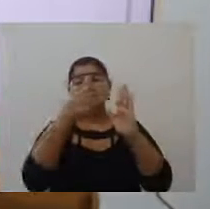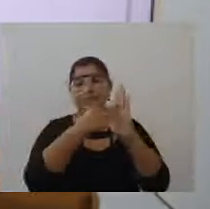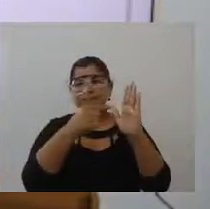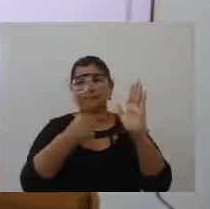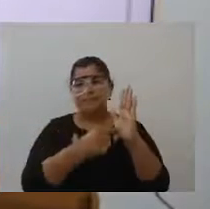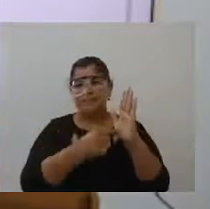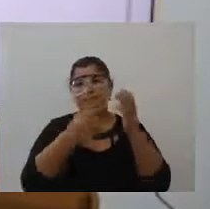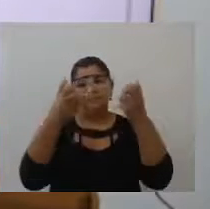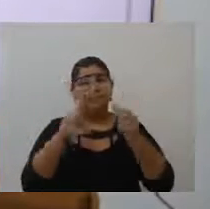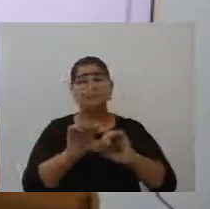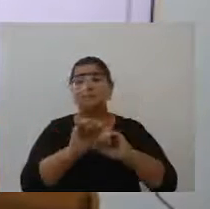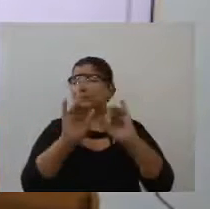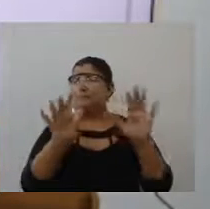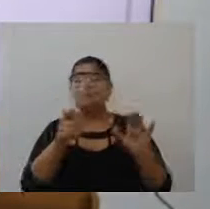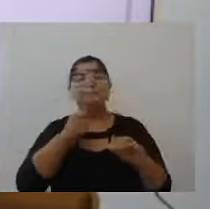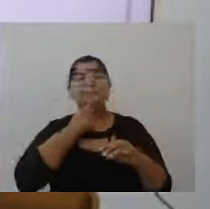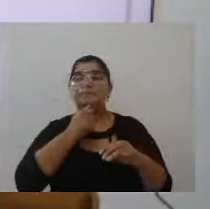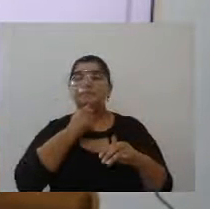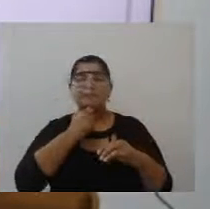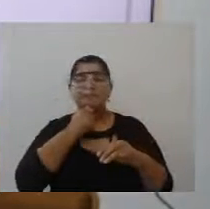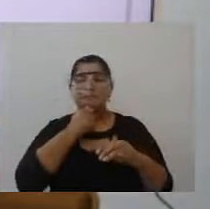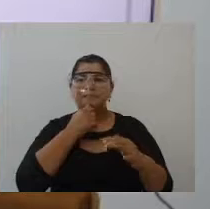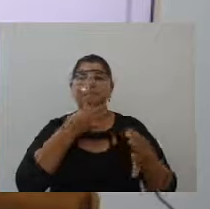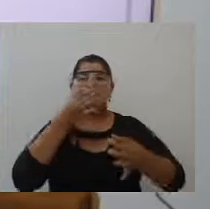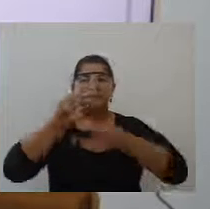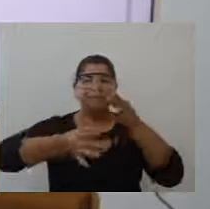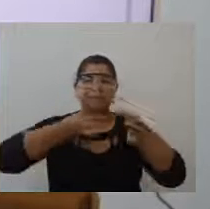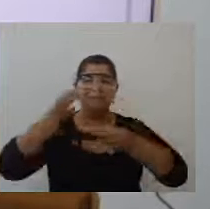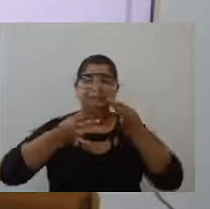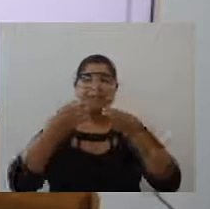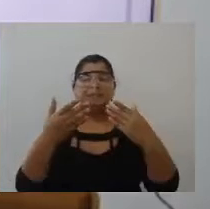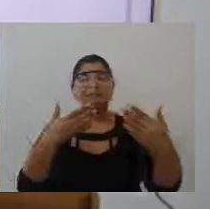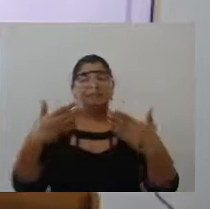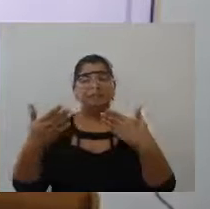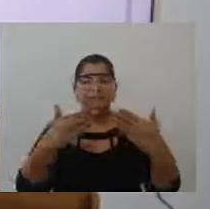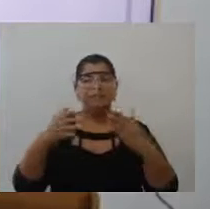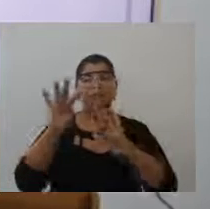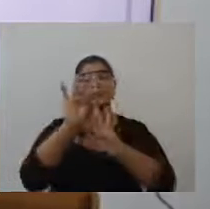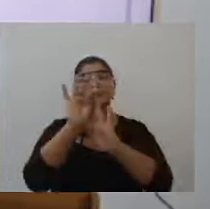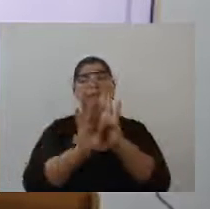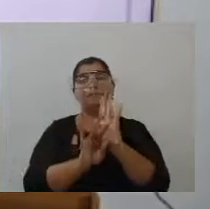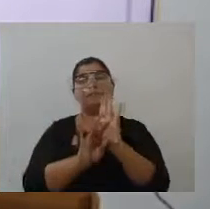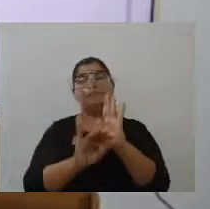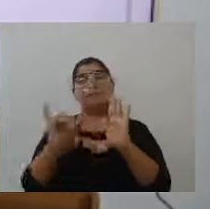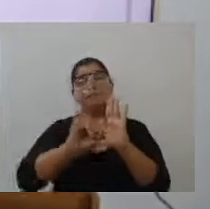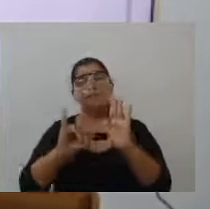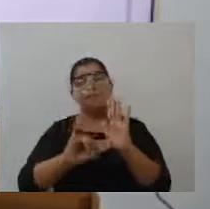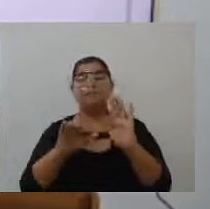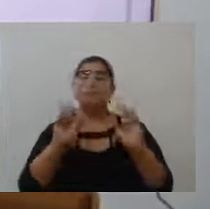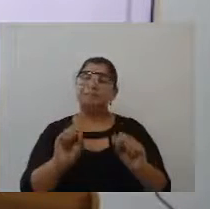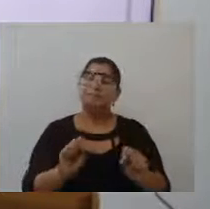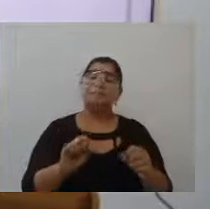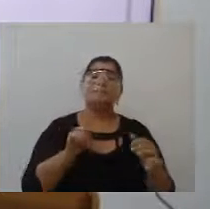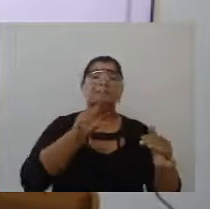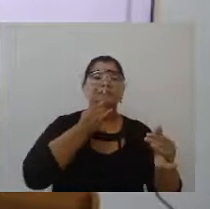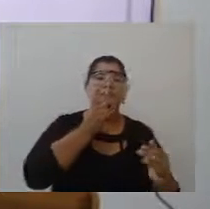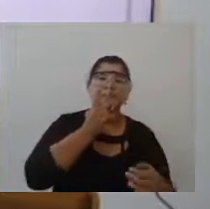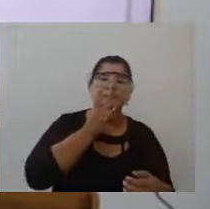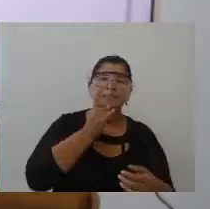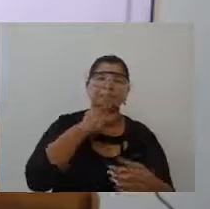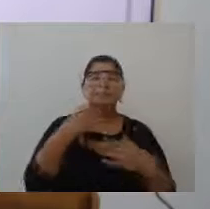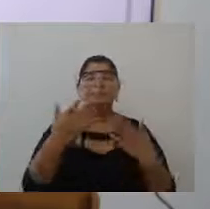muito bem explicado, isso não está muito bem colocado. Você vai conversar com o texto. Você pode dar exemplos,